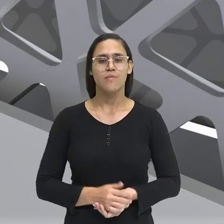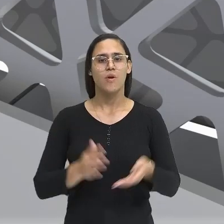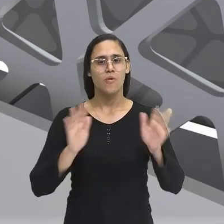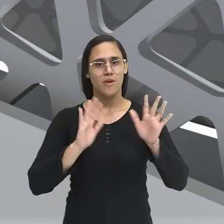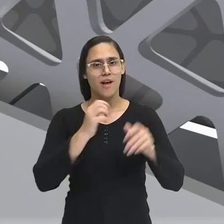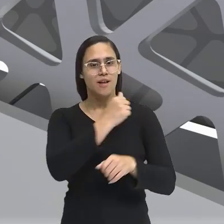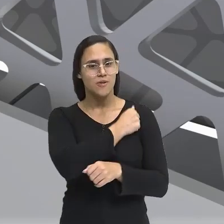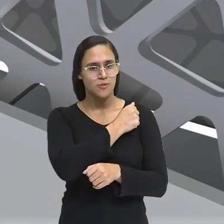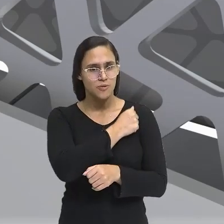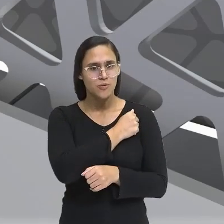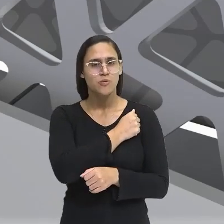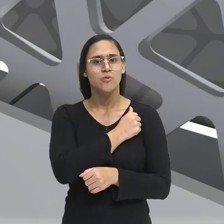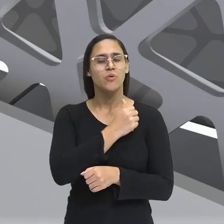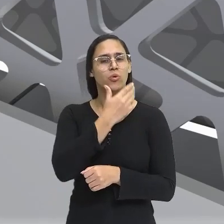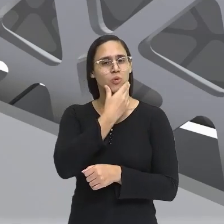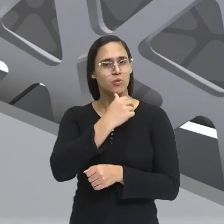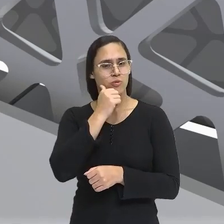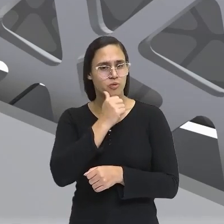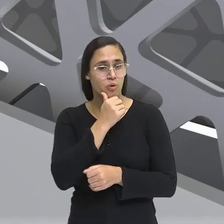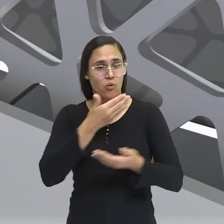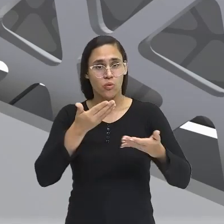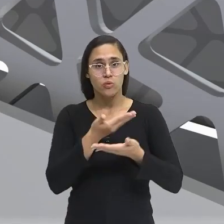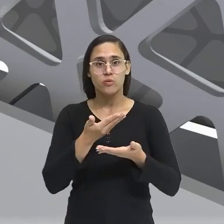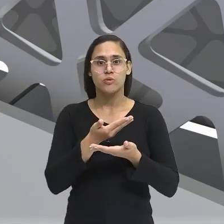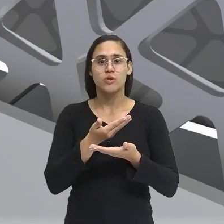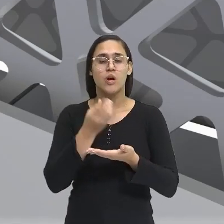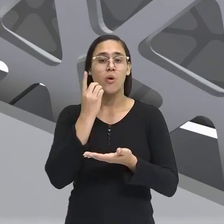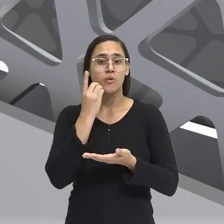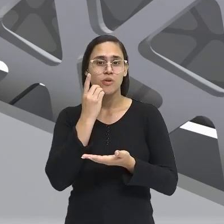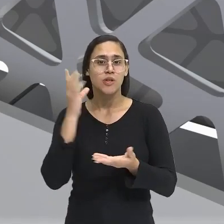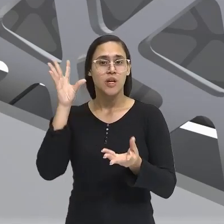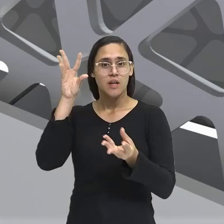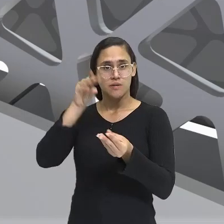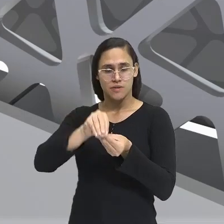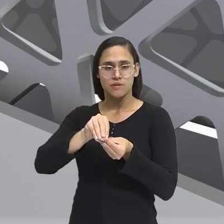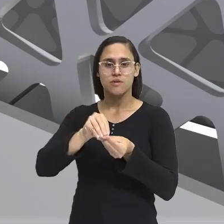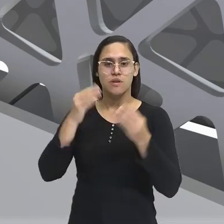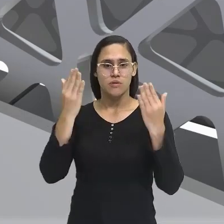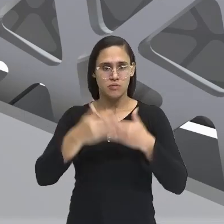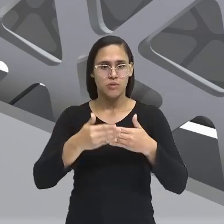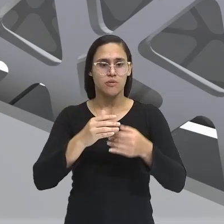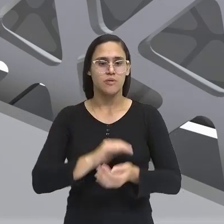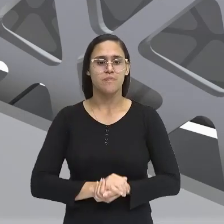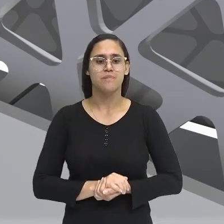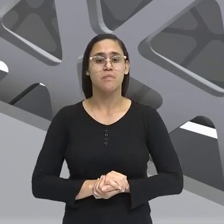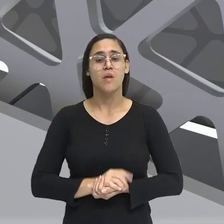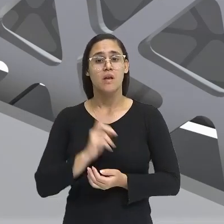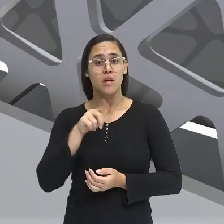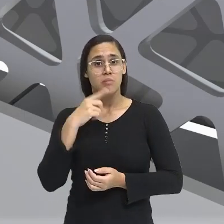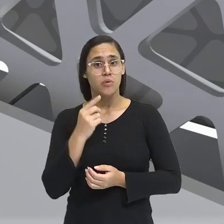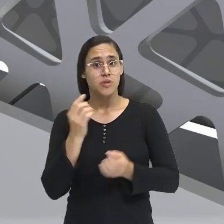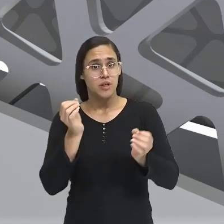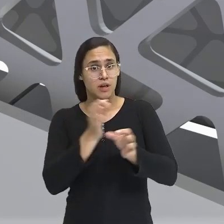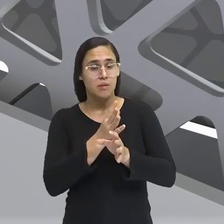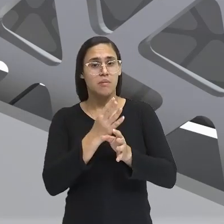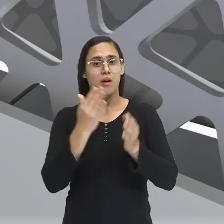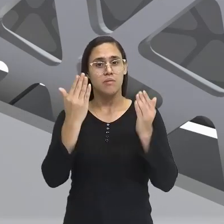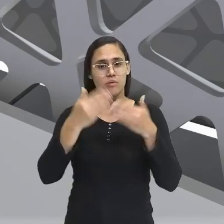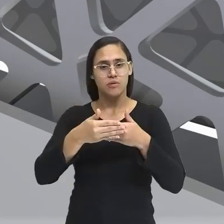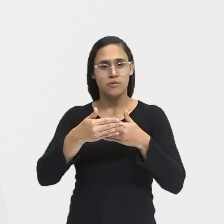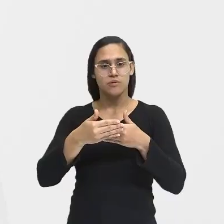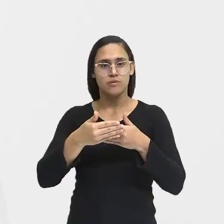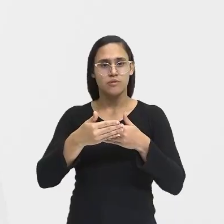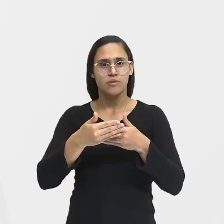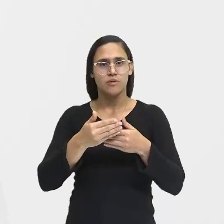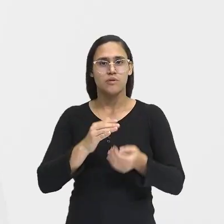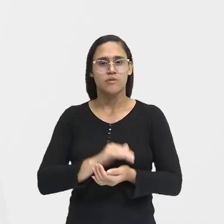Olá, meninos e meninas. Hoje é o dia da nossa revisão e logo após a avaliação da nossa última aula,